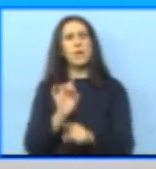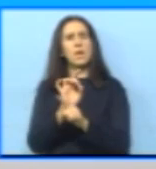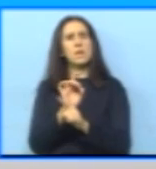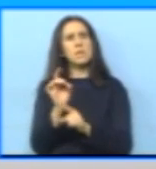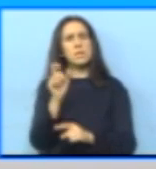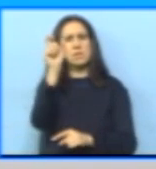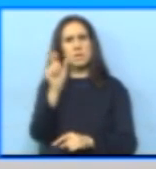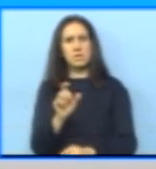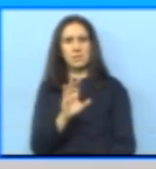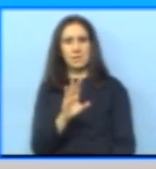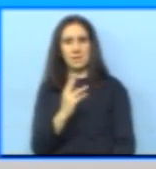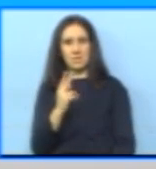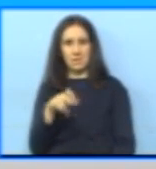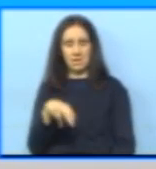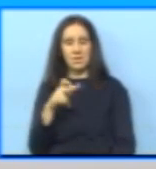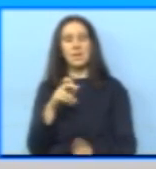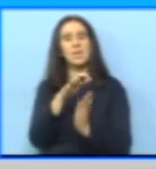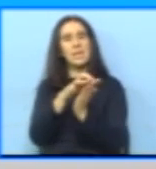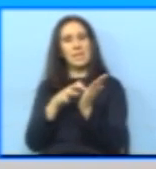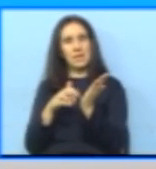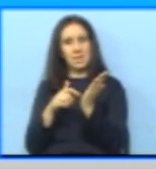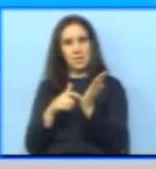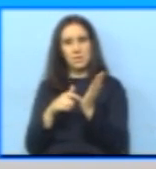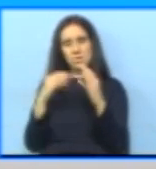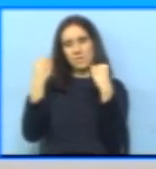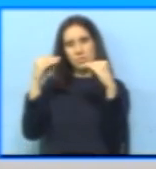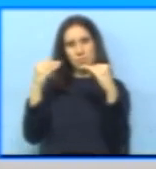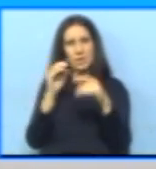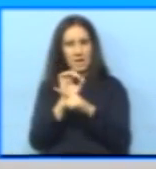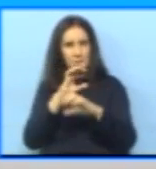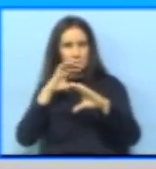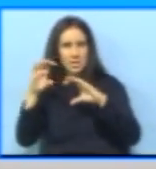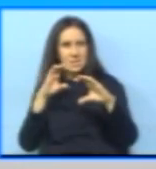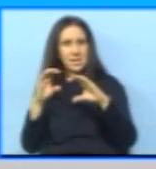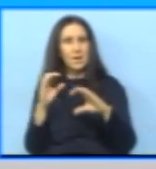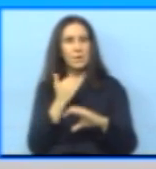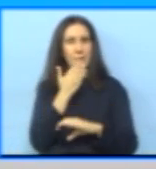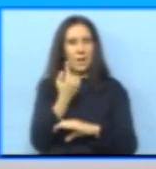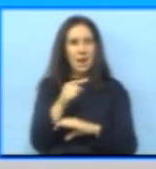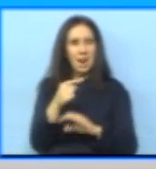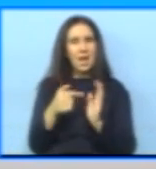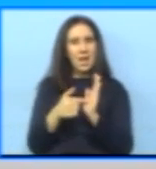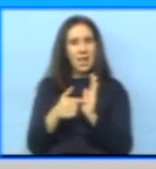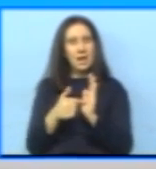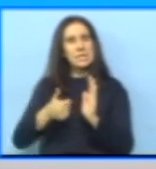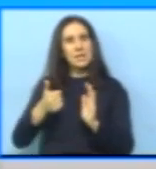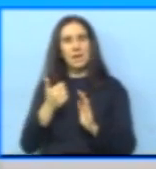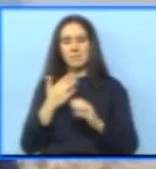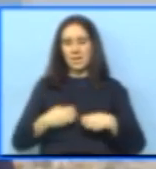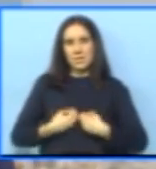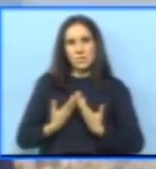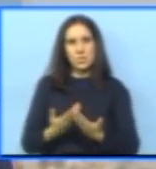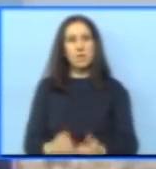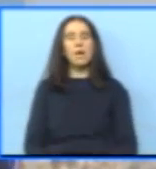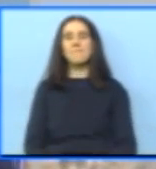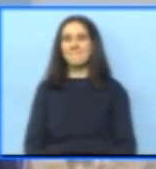grupo dos evangelizadores, em causa não estão estratégias de comunicação de... É muito interessante isso. Acima de tudo, atitudes. É verdade. E é